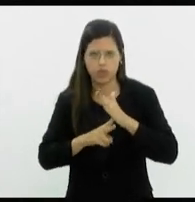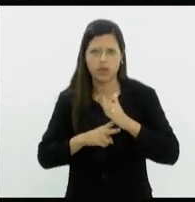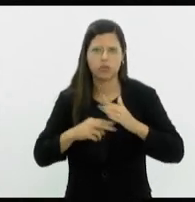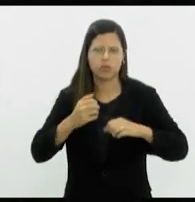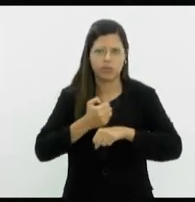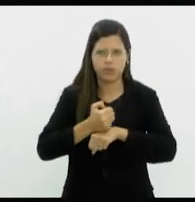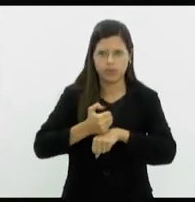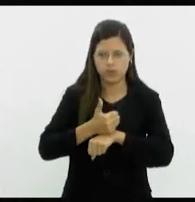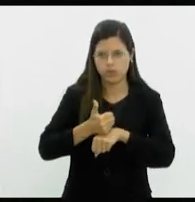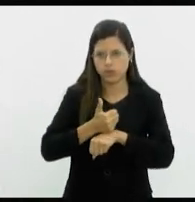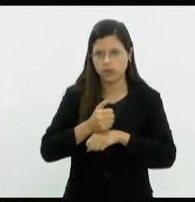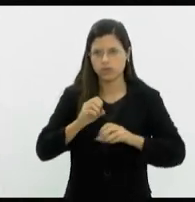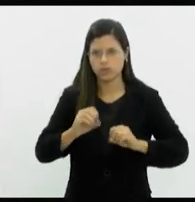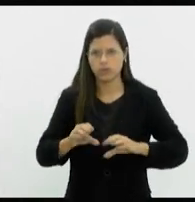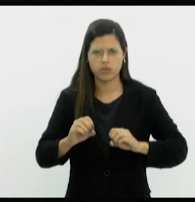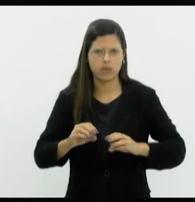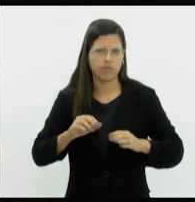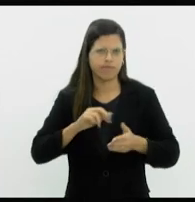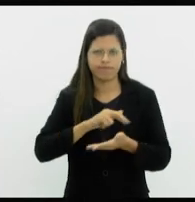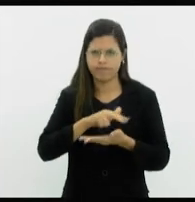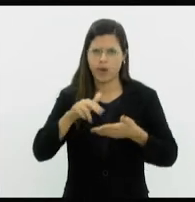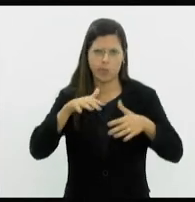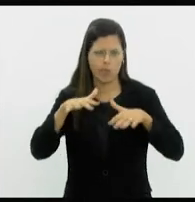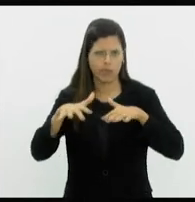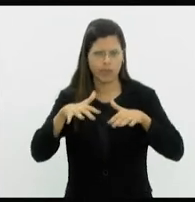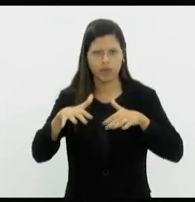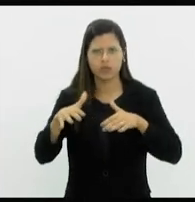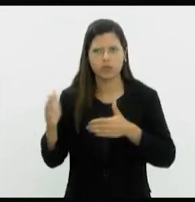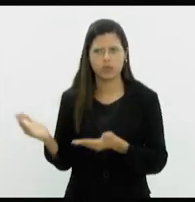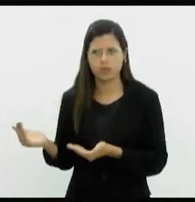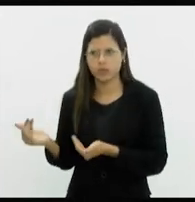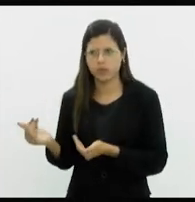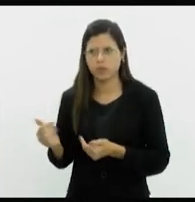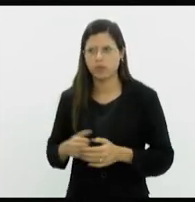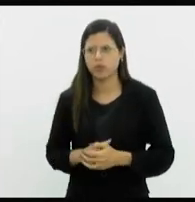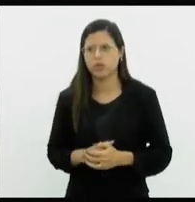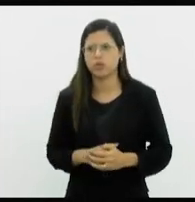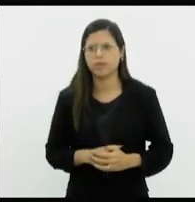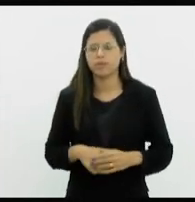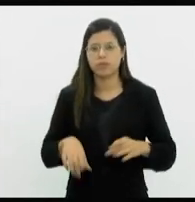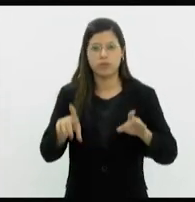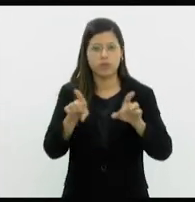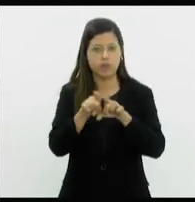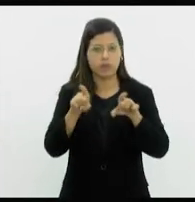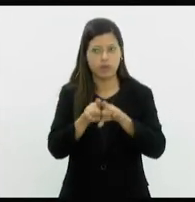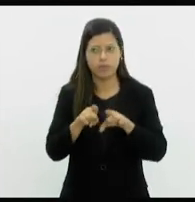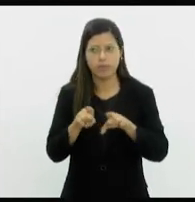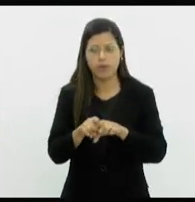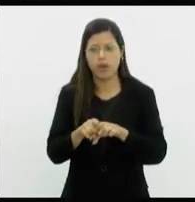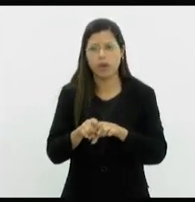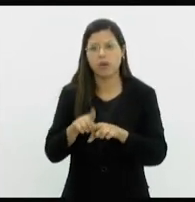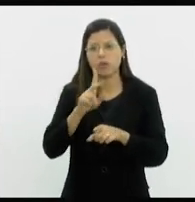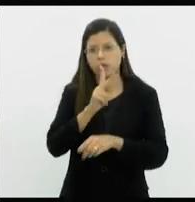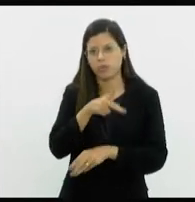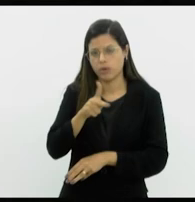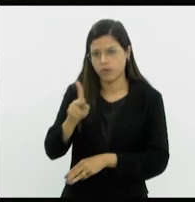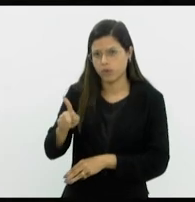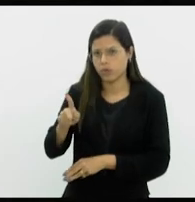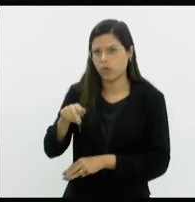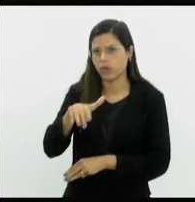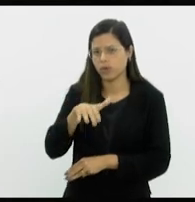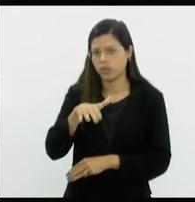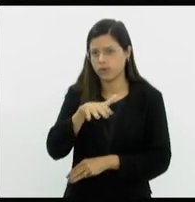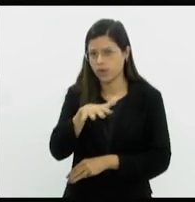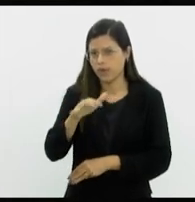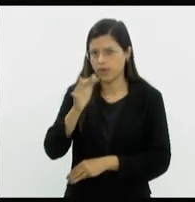Educação, dos diversos movimentos de juventude e também dos docentes federais